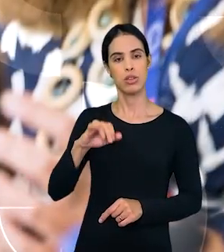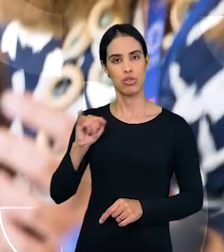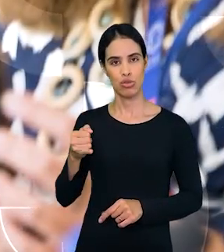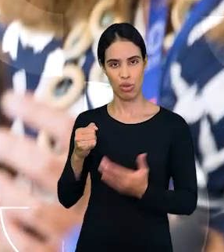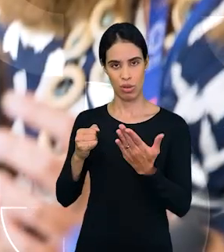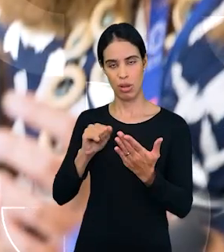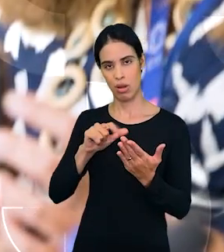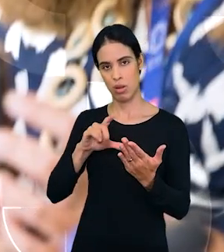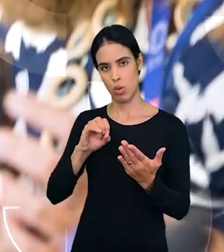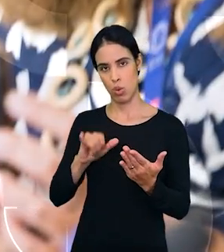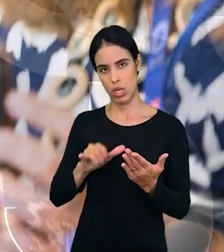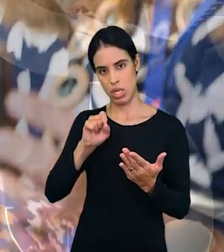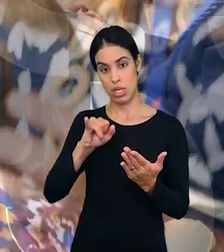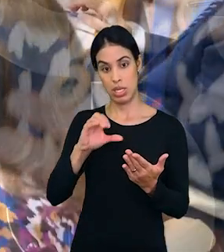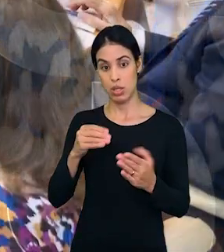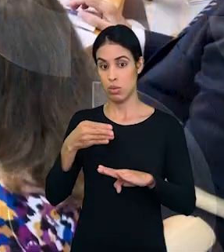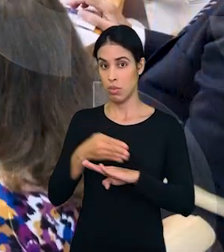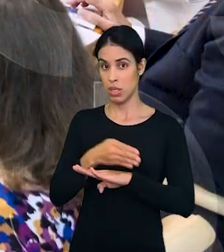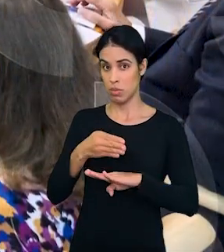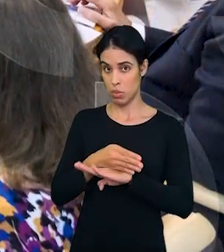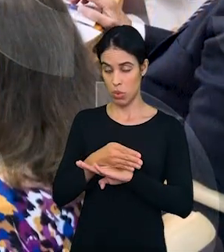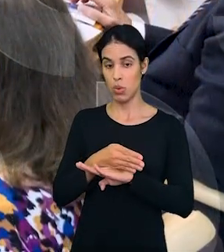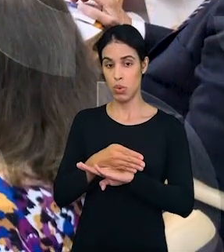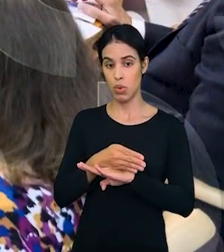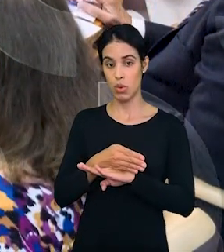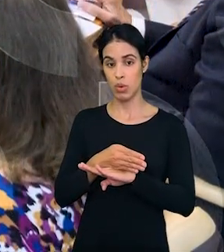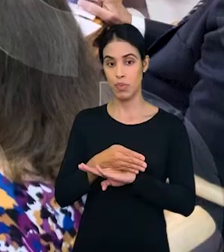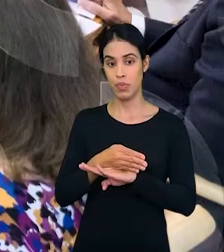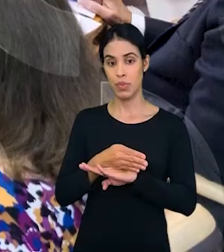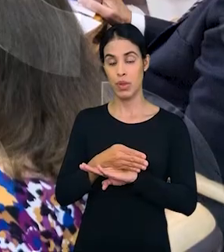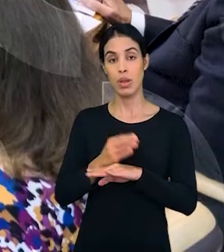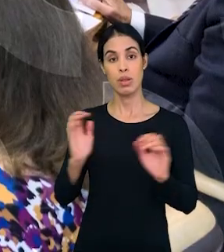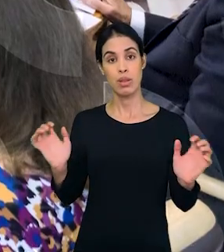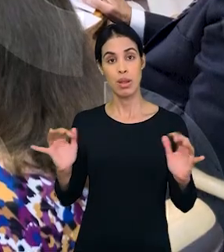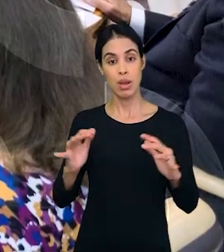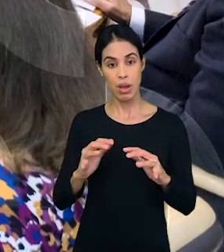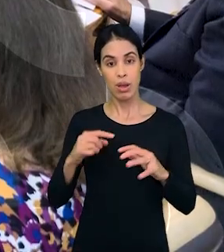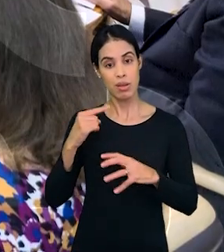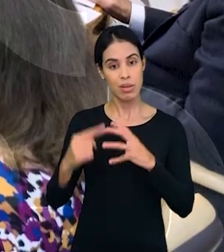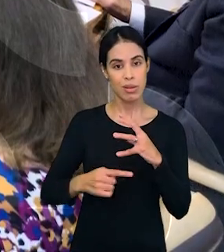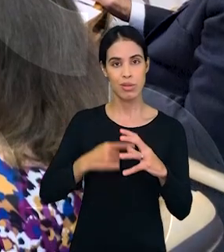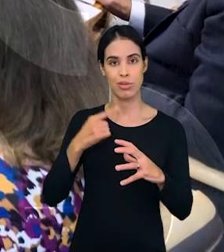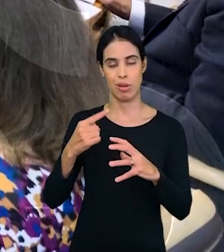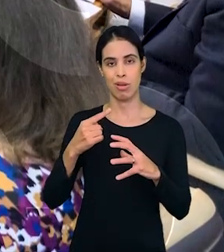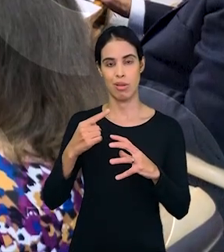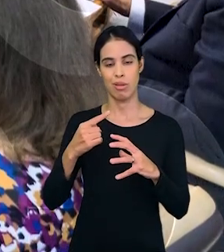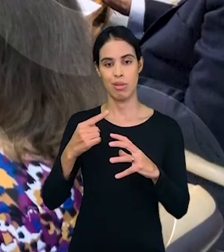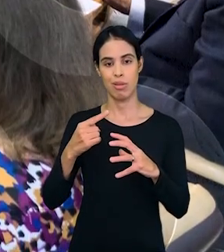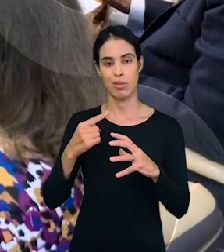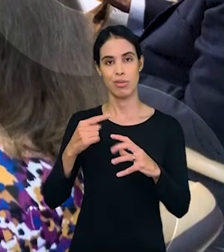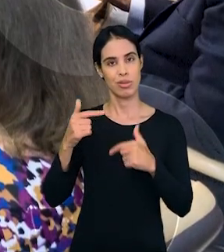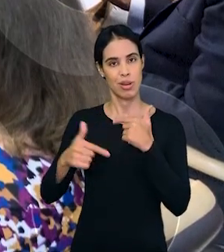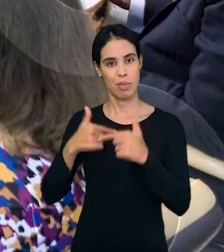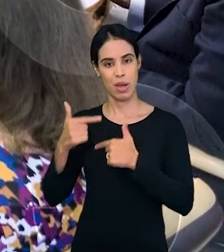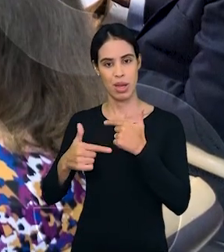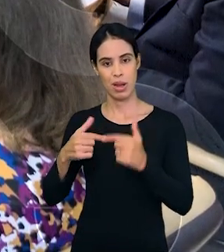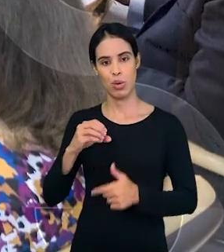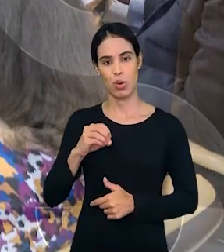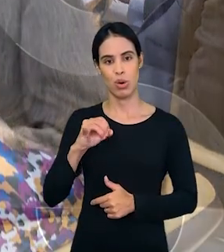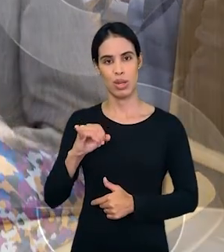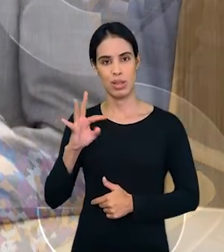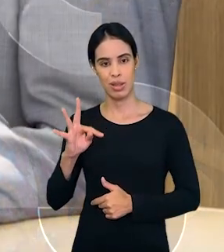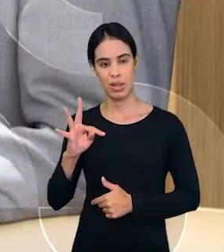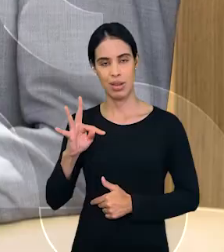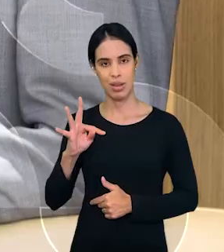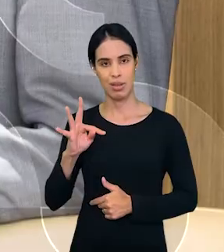Trabalho, o ministro Aloísio Corrêa da Veiga, participou da edição 113 da Conferência Internacional do Trabalho, promovida pela